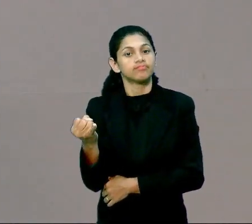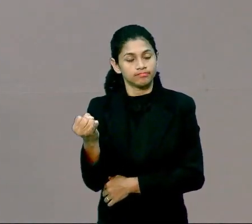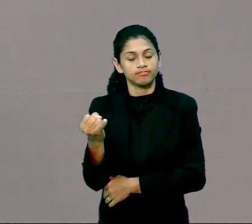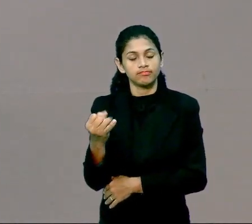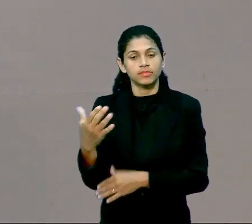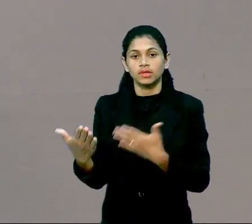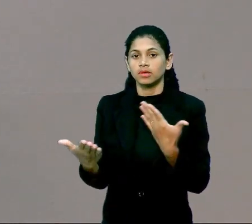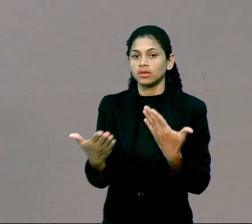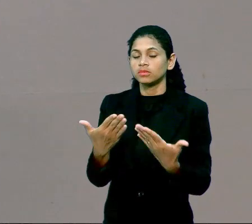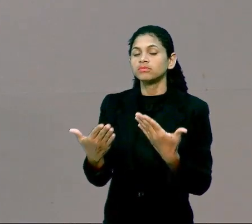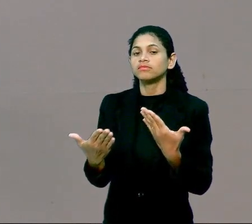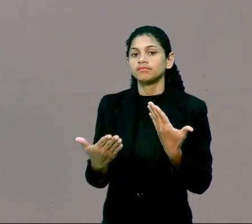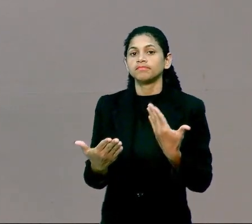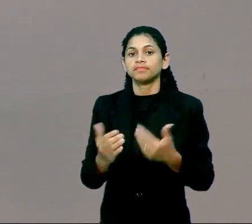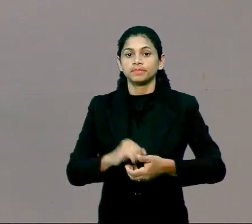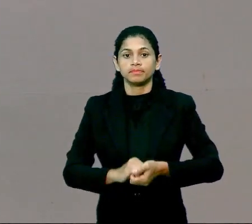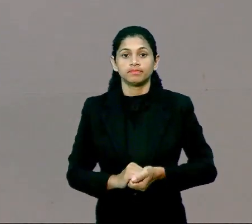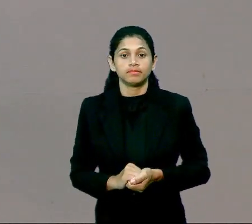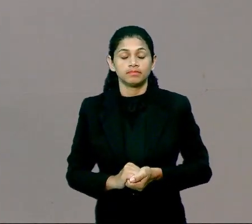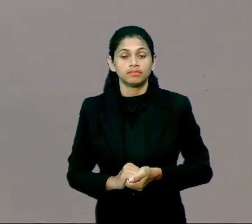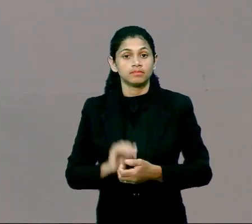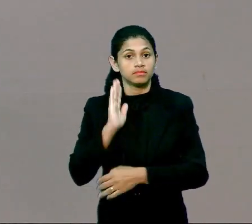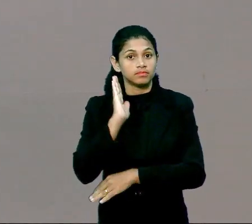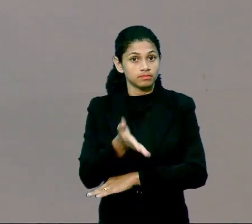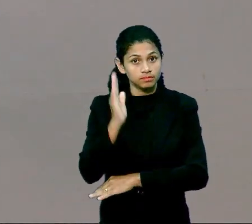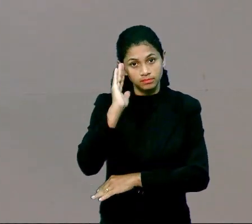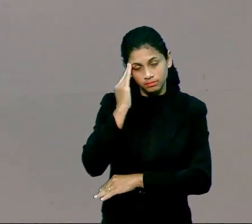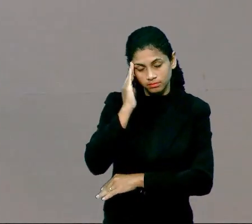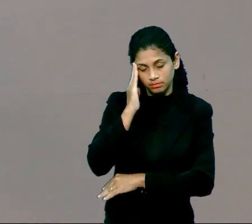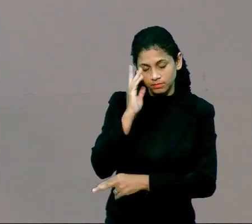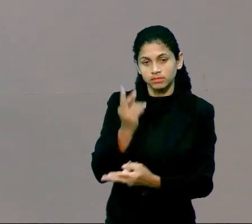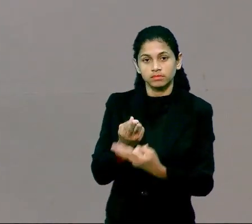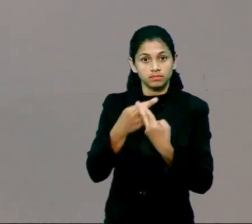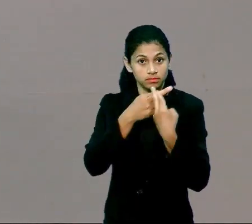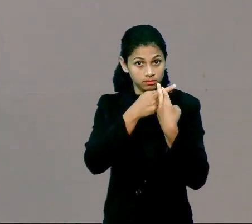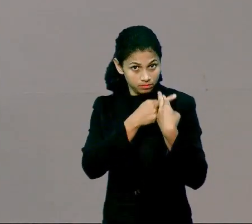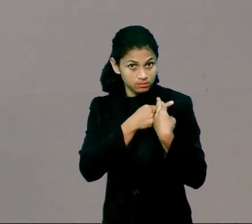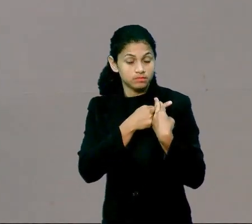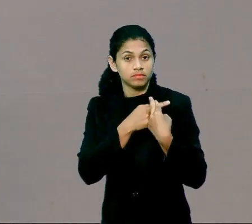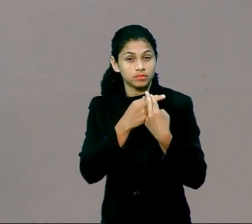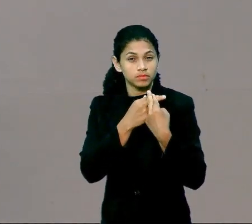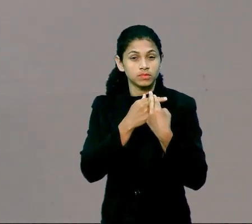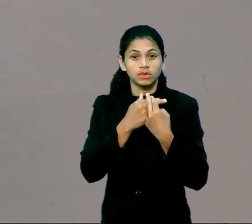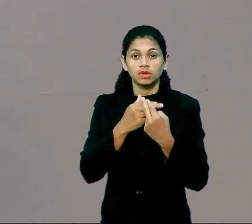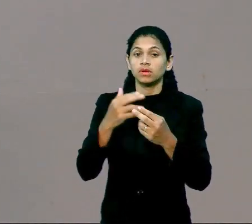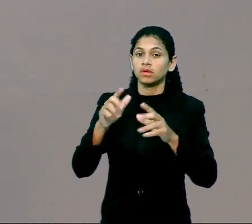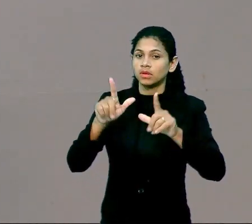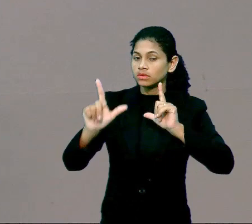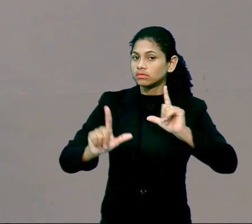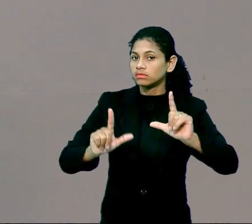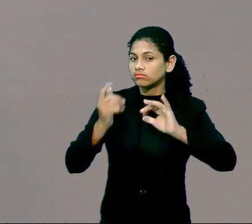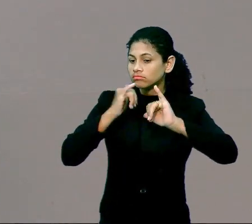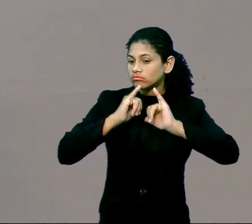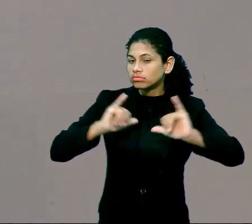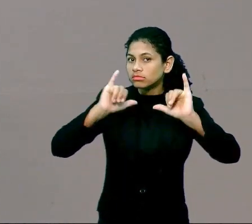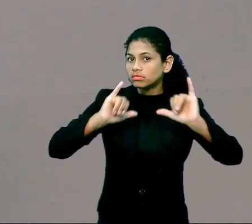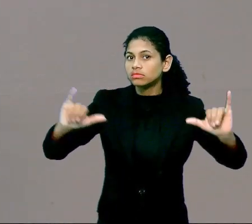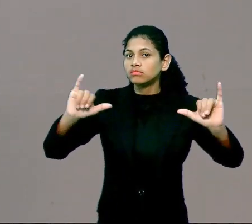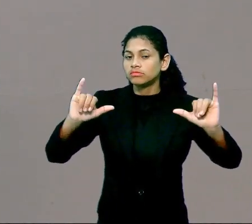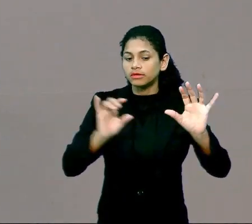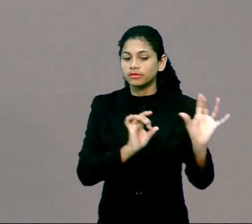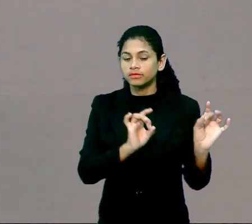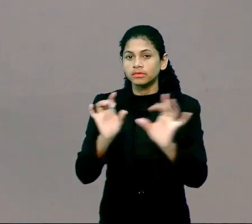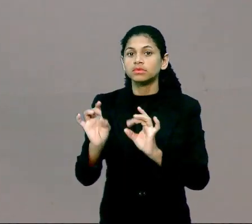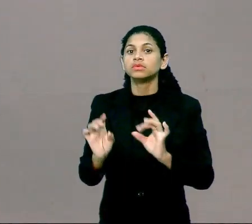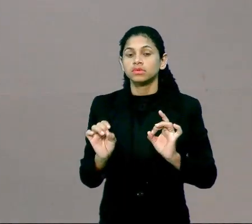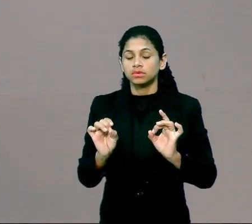determinada situação. Tranquilo? Então a gente já entendeu, o papel da mídia vai ser vender, no caso, a luta vai ser o entretenimento, o mecanismo, e